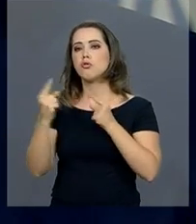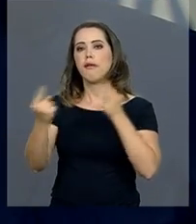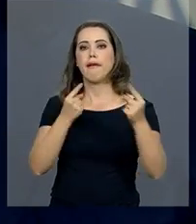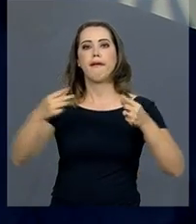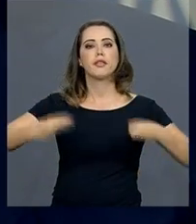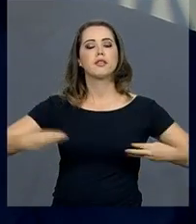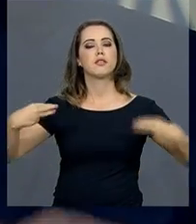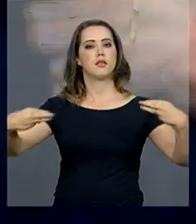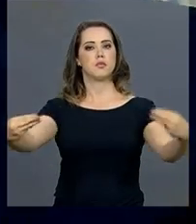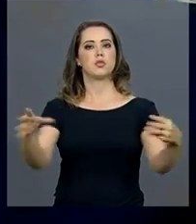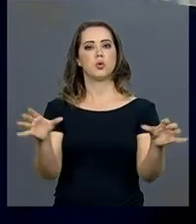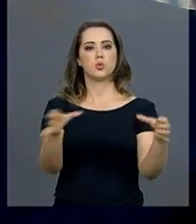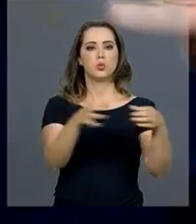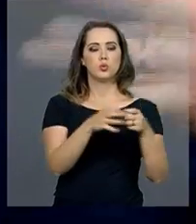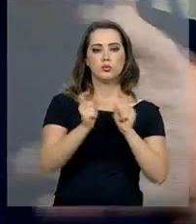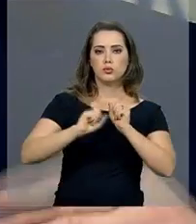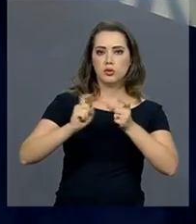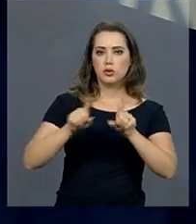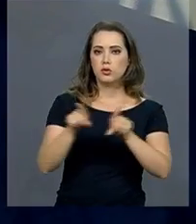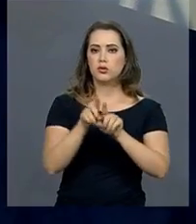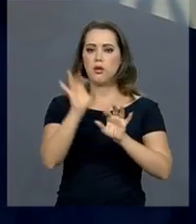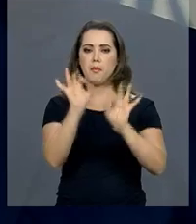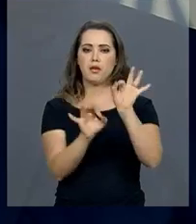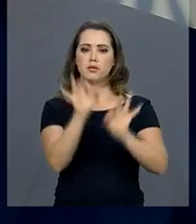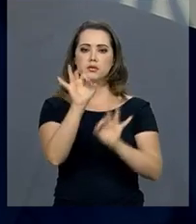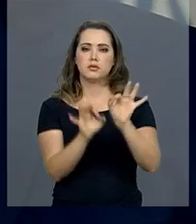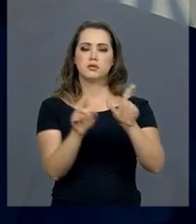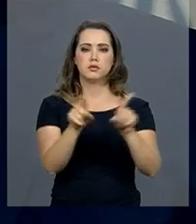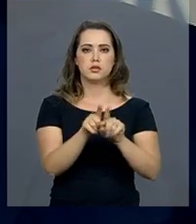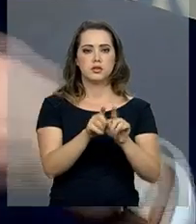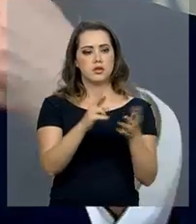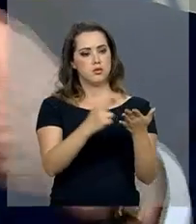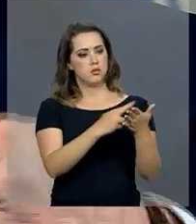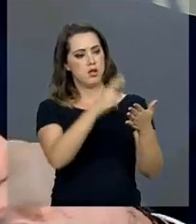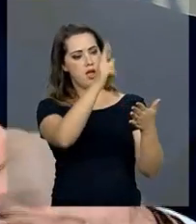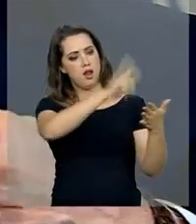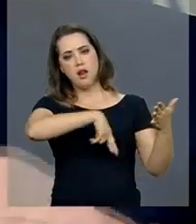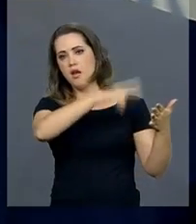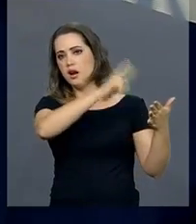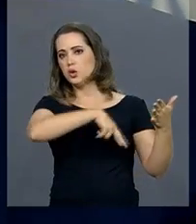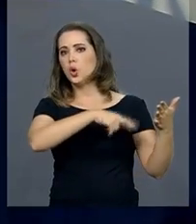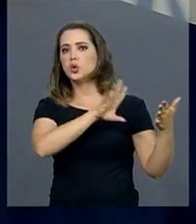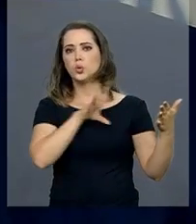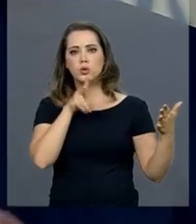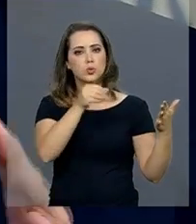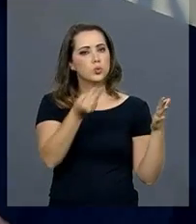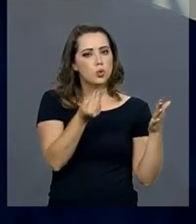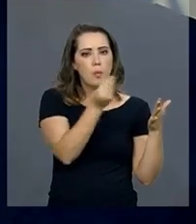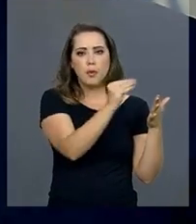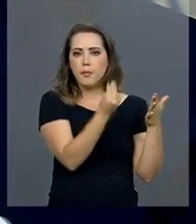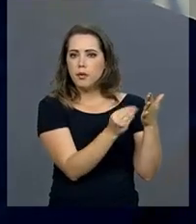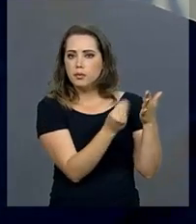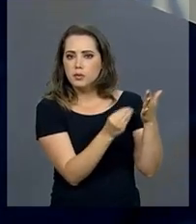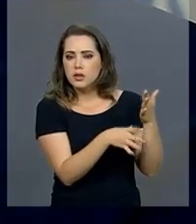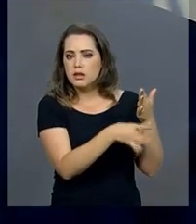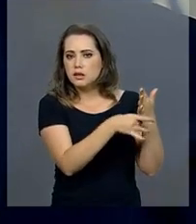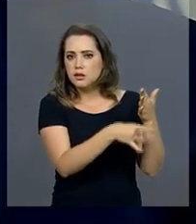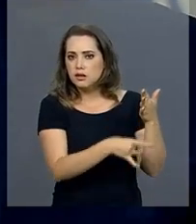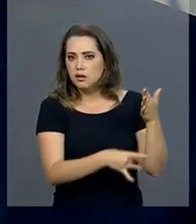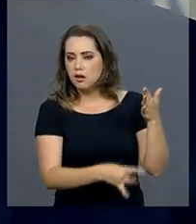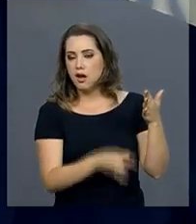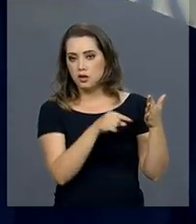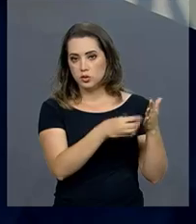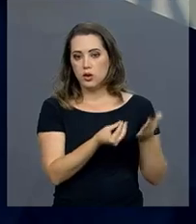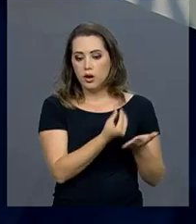é também é format um relatório de tudo que foi feito naquela área o que eu quero entregar tudo isto